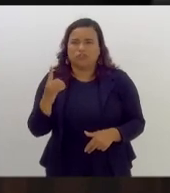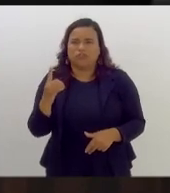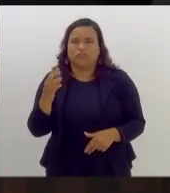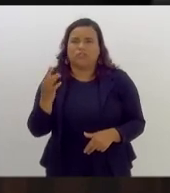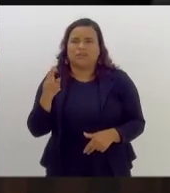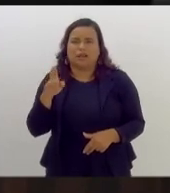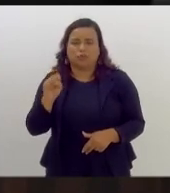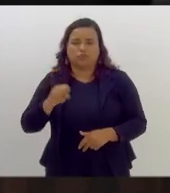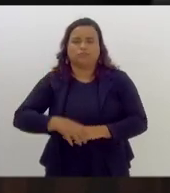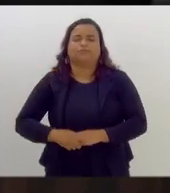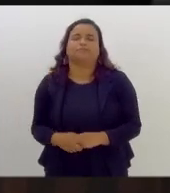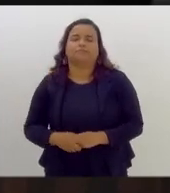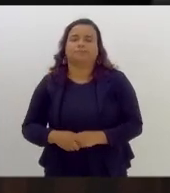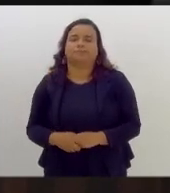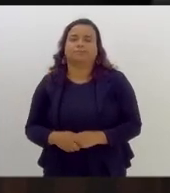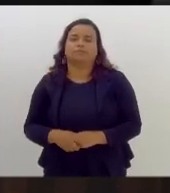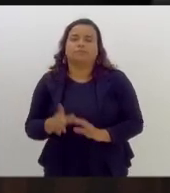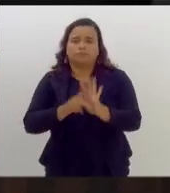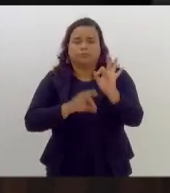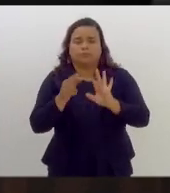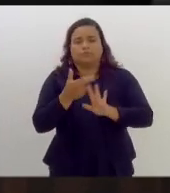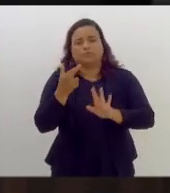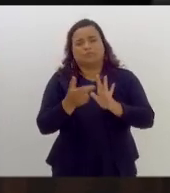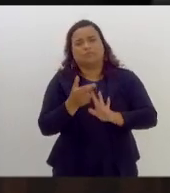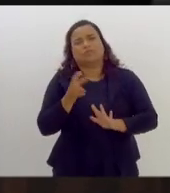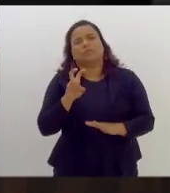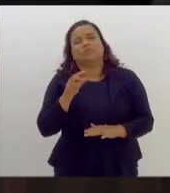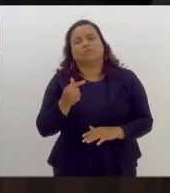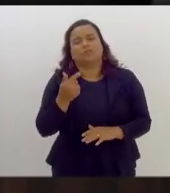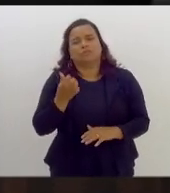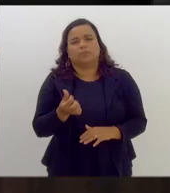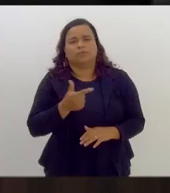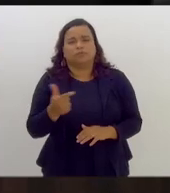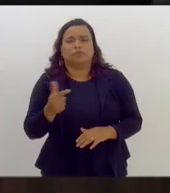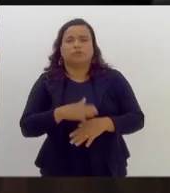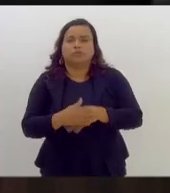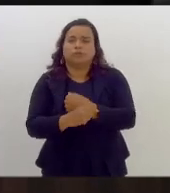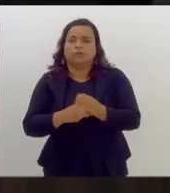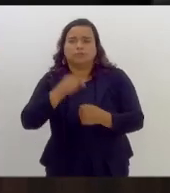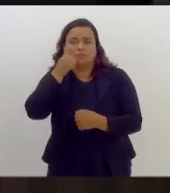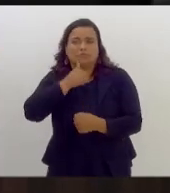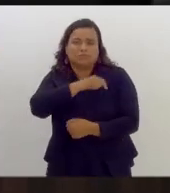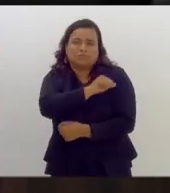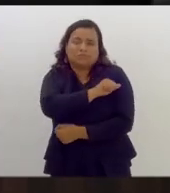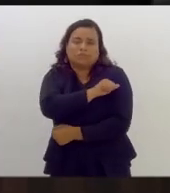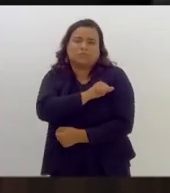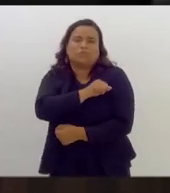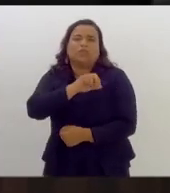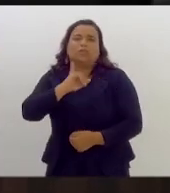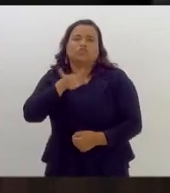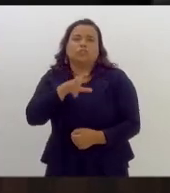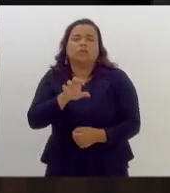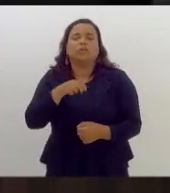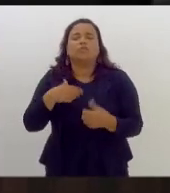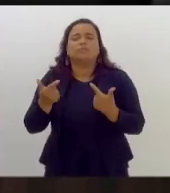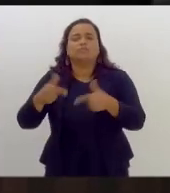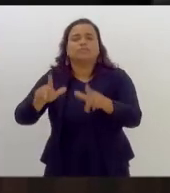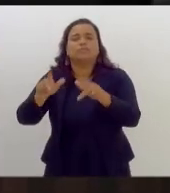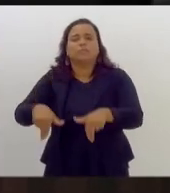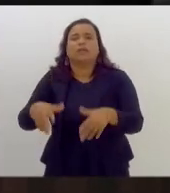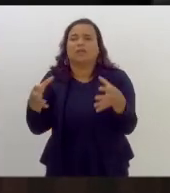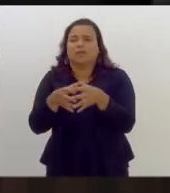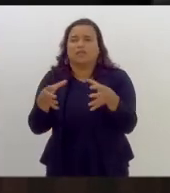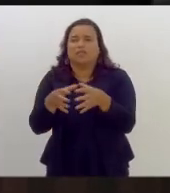Strauss. Projeto de resolução 576 de 22, de autoria do deputado enfermeira Rejane, concede o diploma para o Cíntia, a equipe do